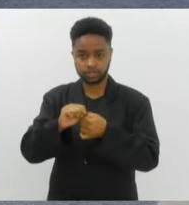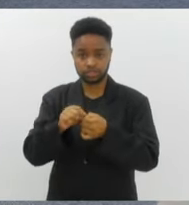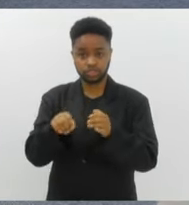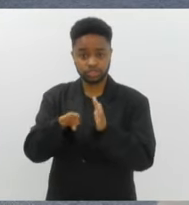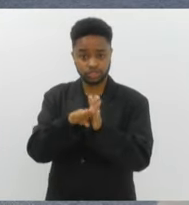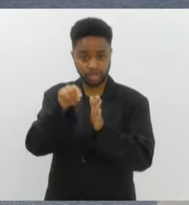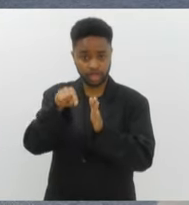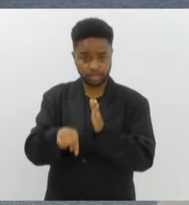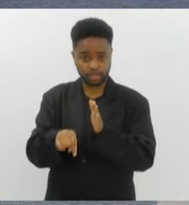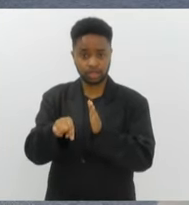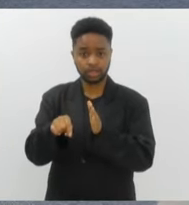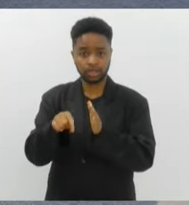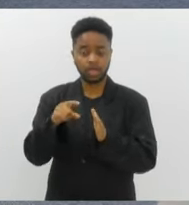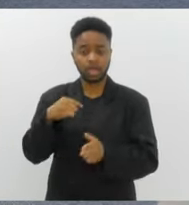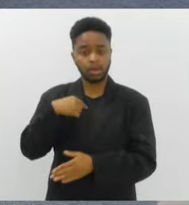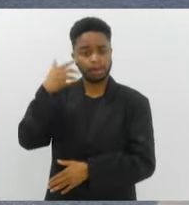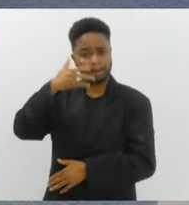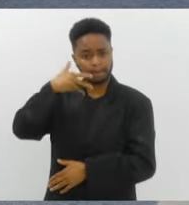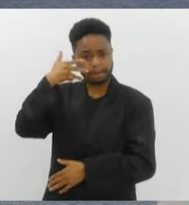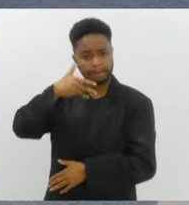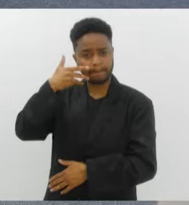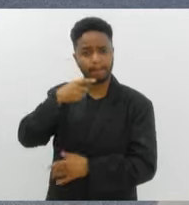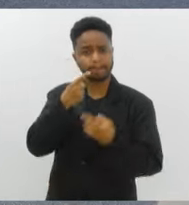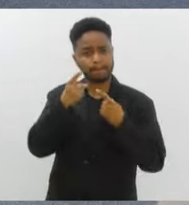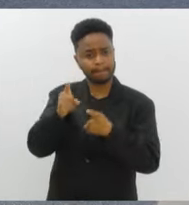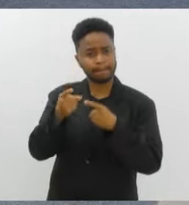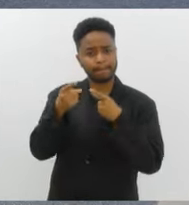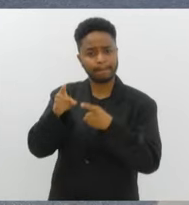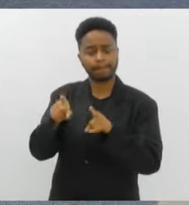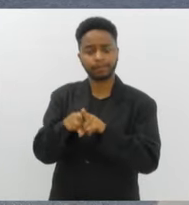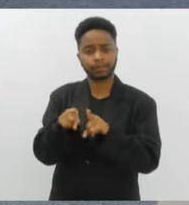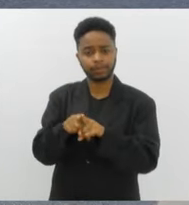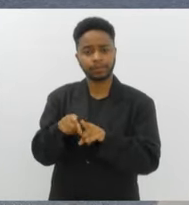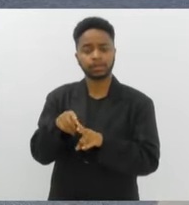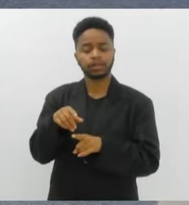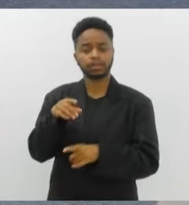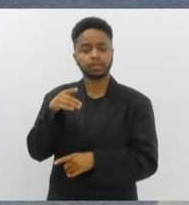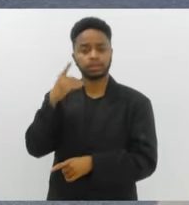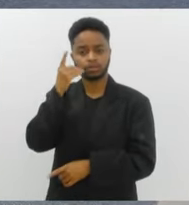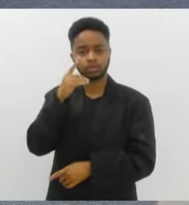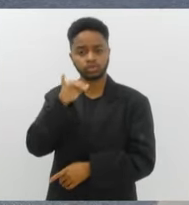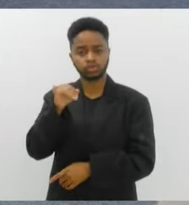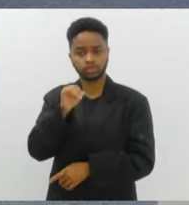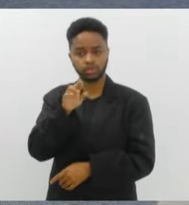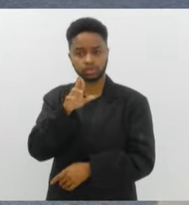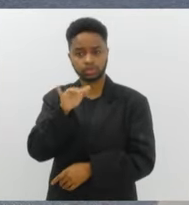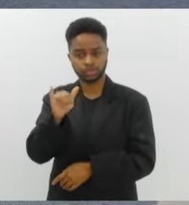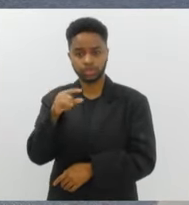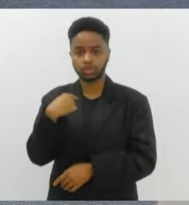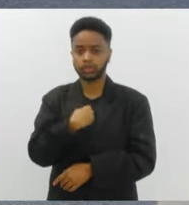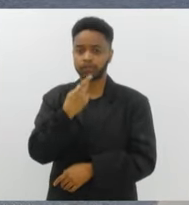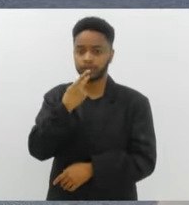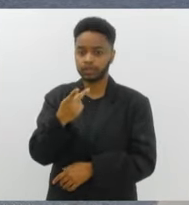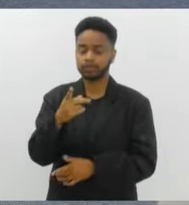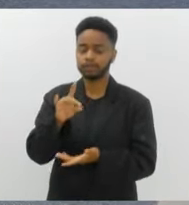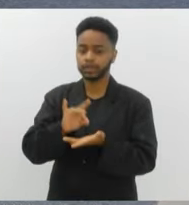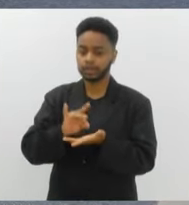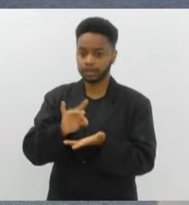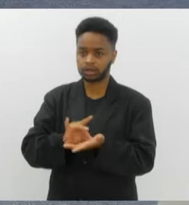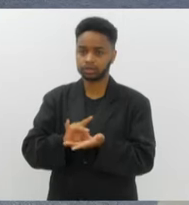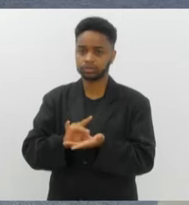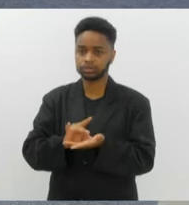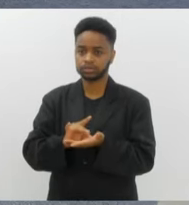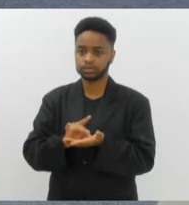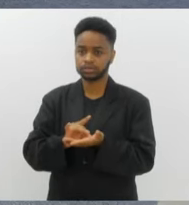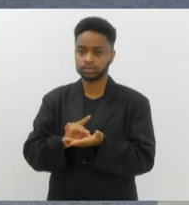é enxovalhado pelo meu discurso, pelo deputado Jordi, pelo seu aparte, deputado Felipe Poubel. A gente falando verdades,